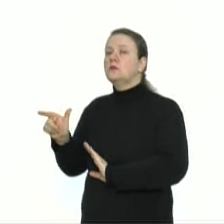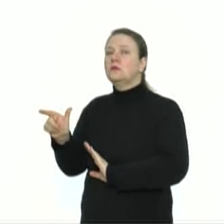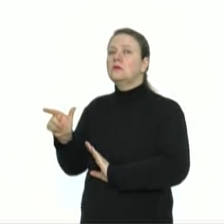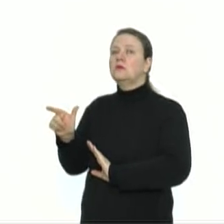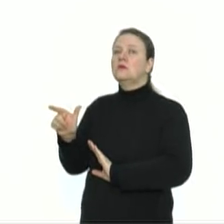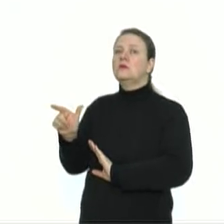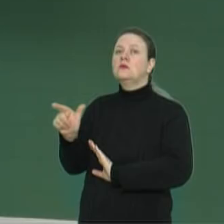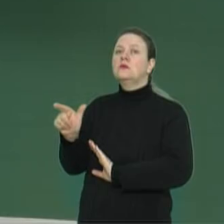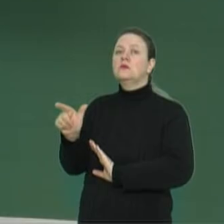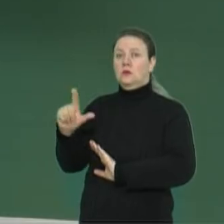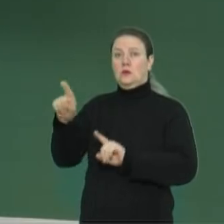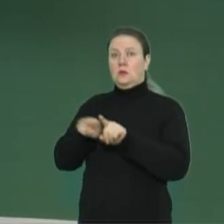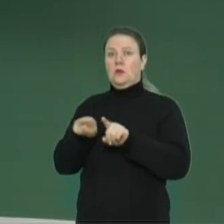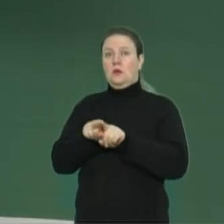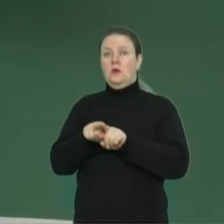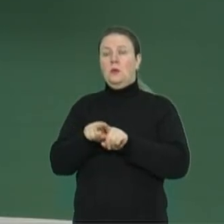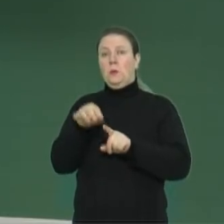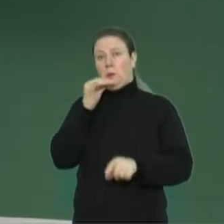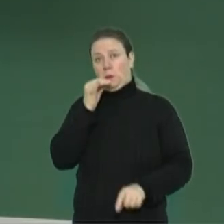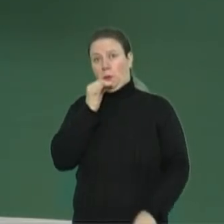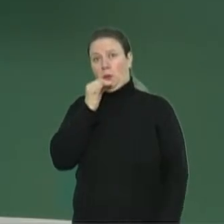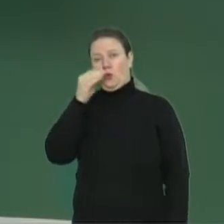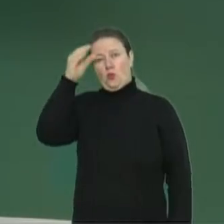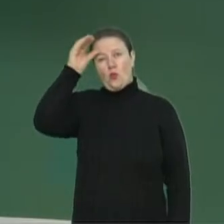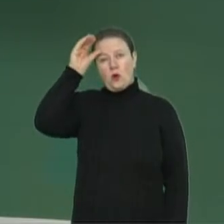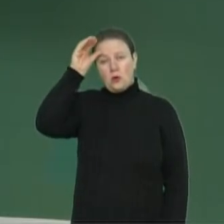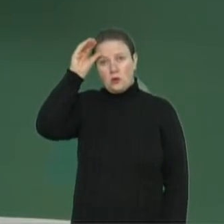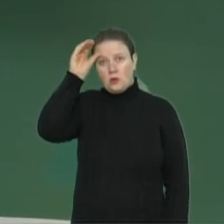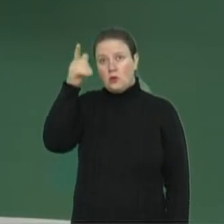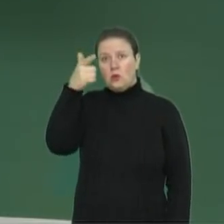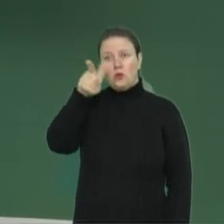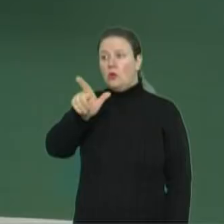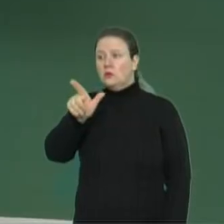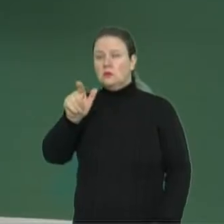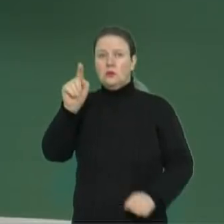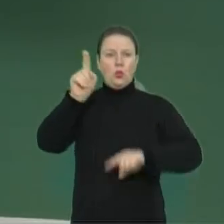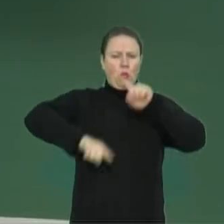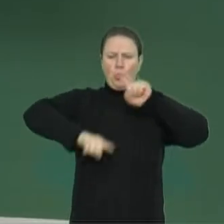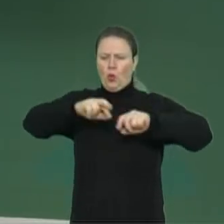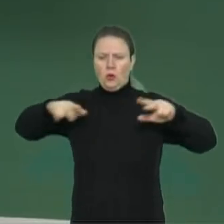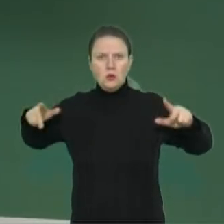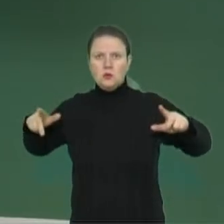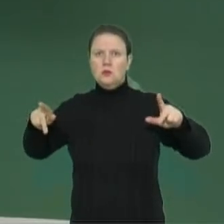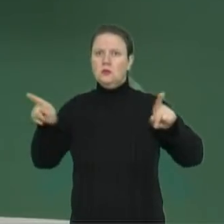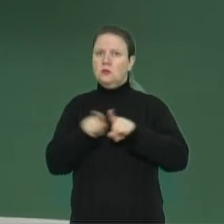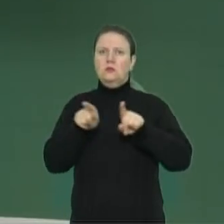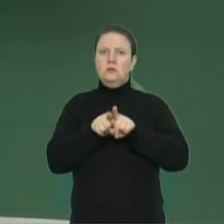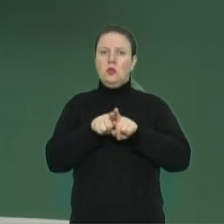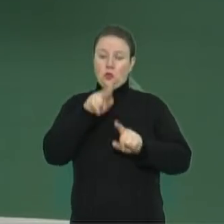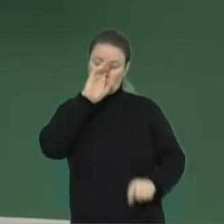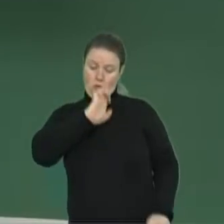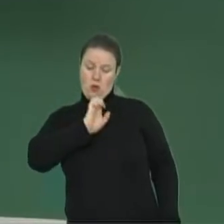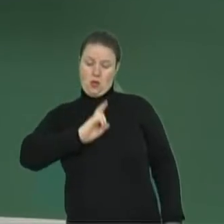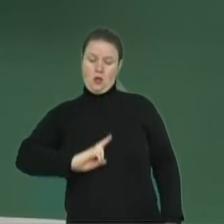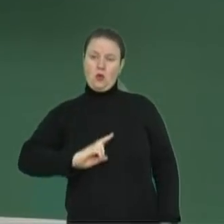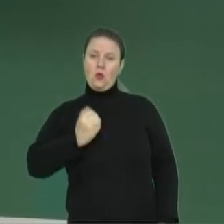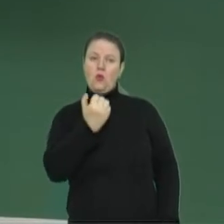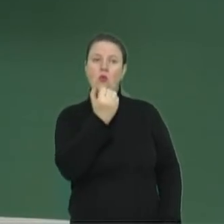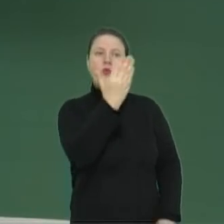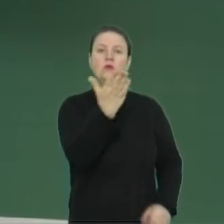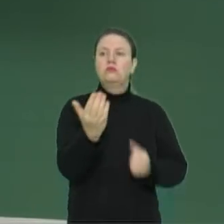O eu, a sua consciência individual. O outro, qualquer coisa que não seja a sua consciência individual. As